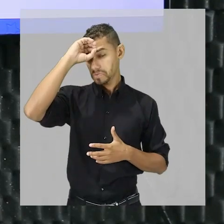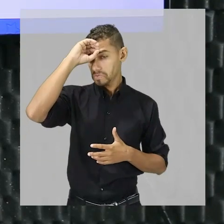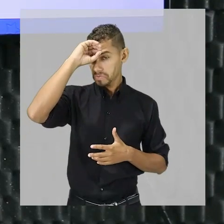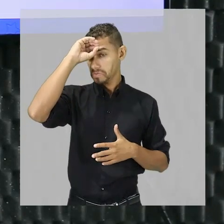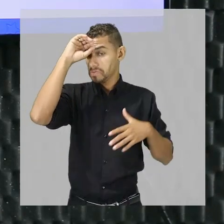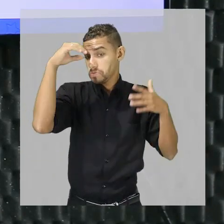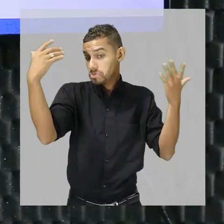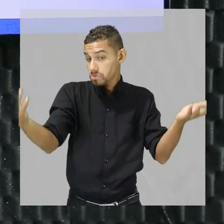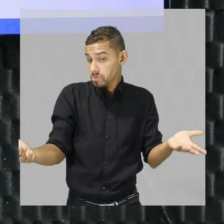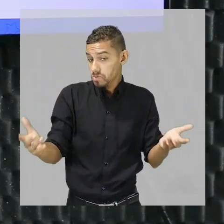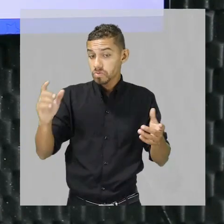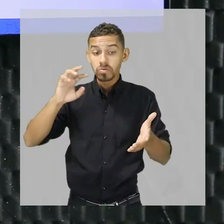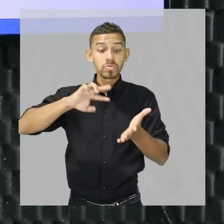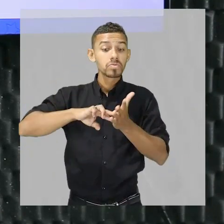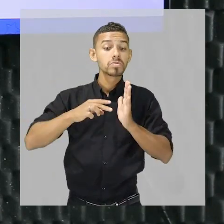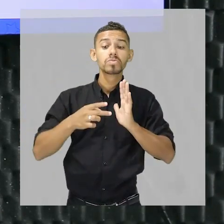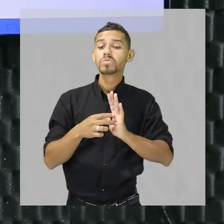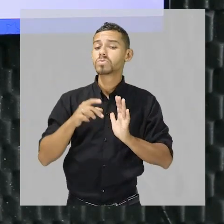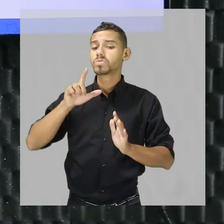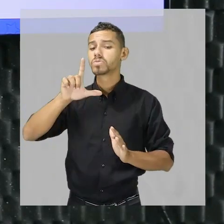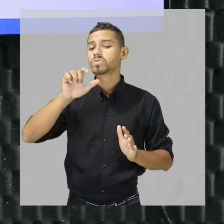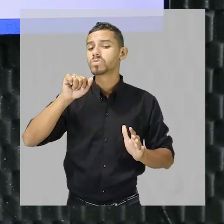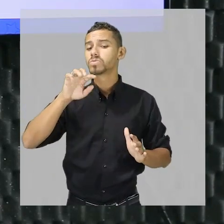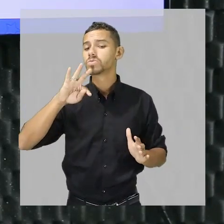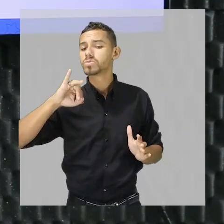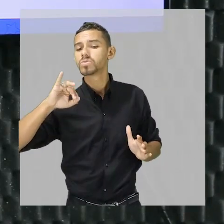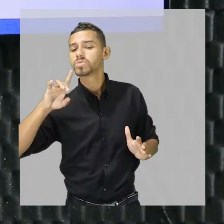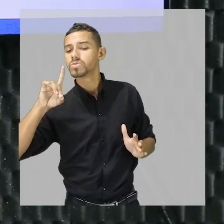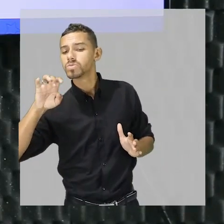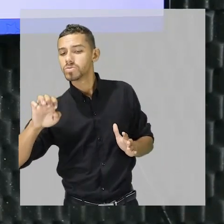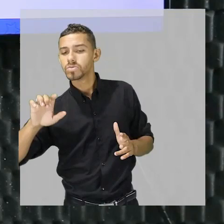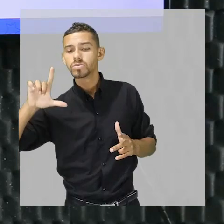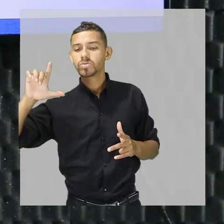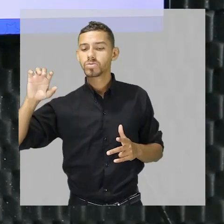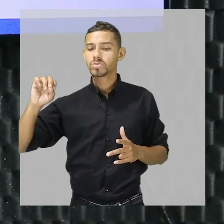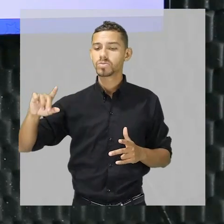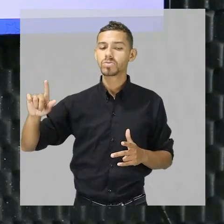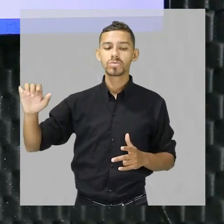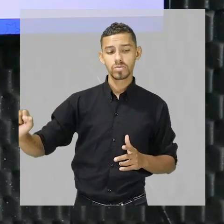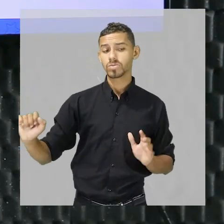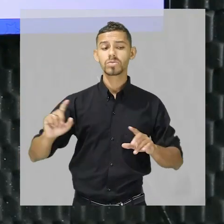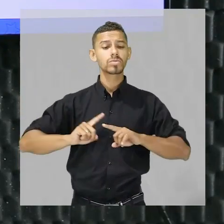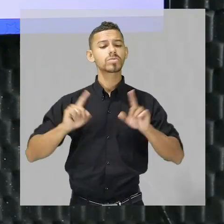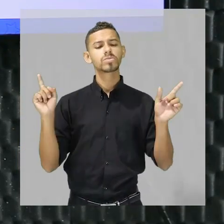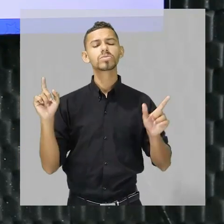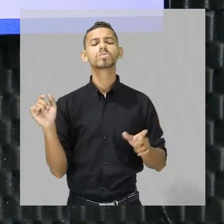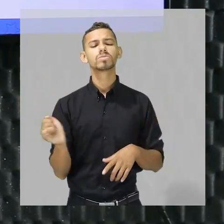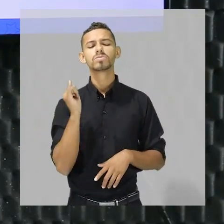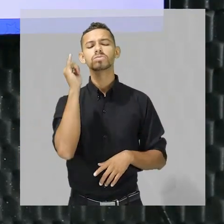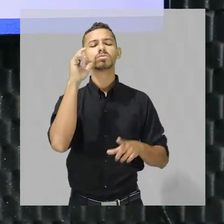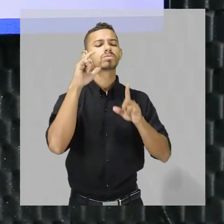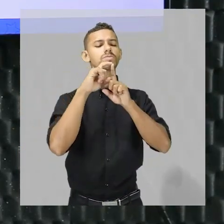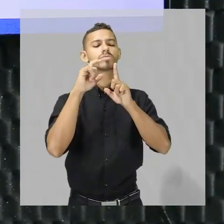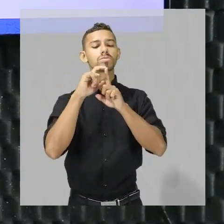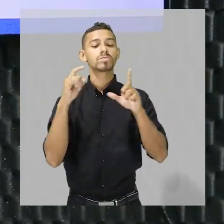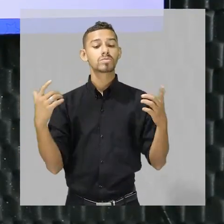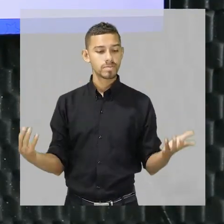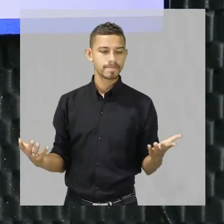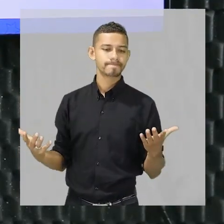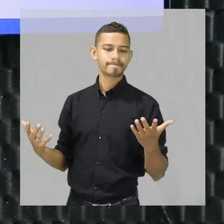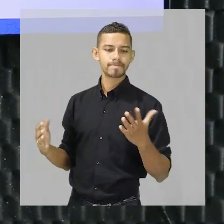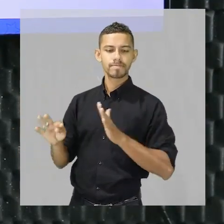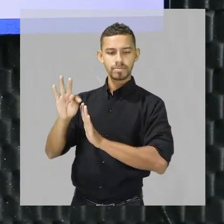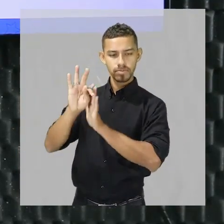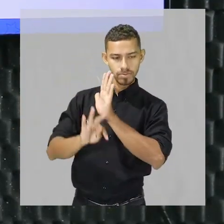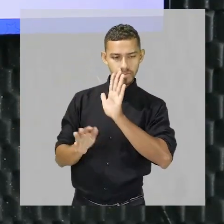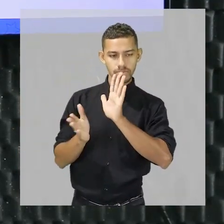que fosse latitude ou longitude, mas achou que eram palavras muito imponentes. Veja bem o texto, né? O